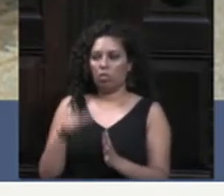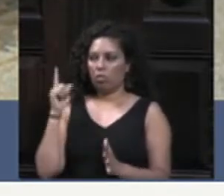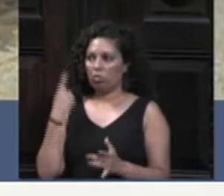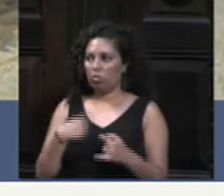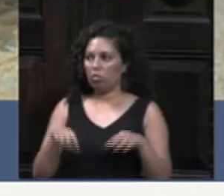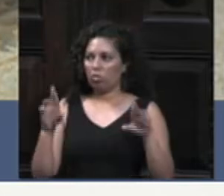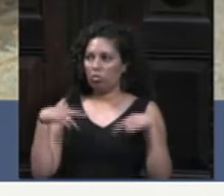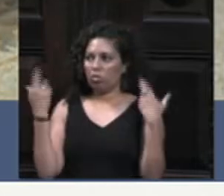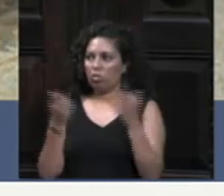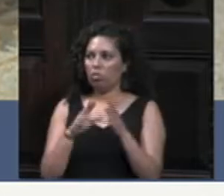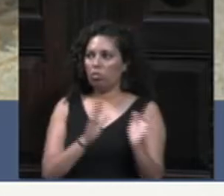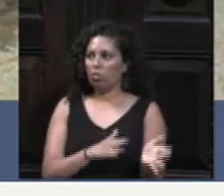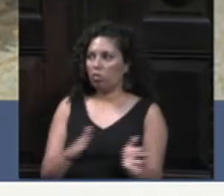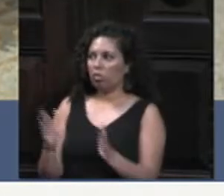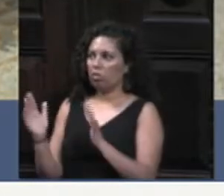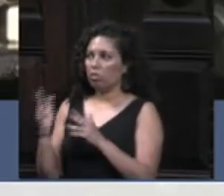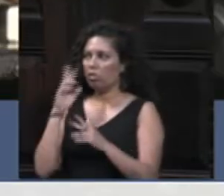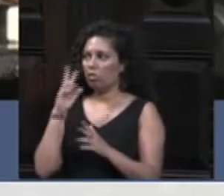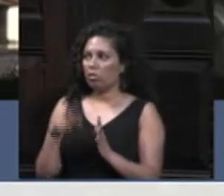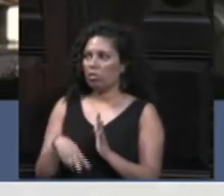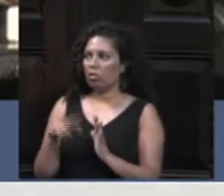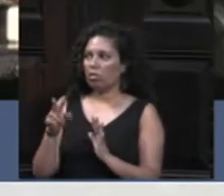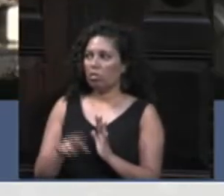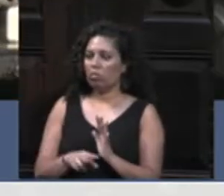na casa sobre o tema. É uma solicitação.